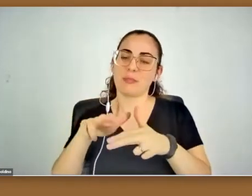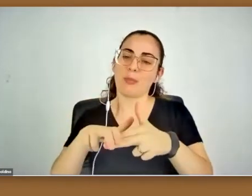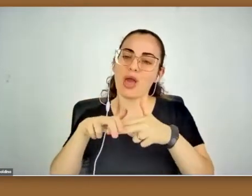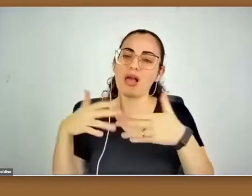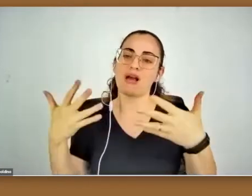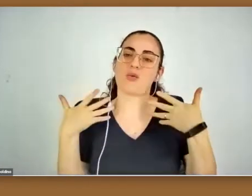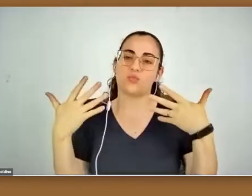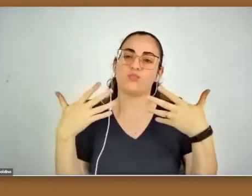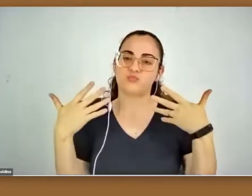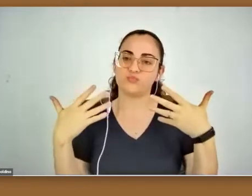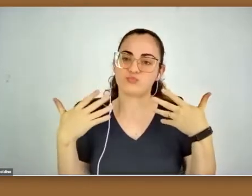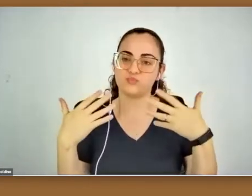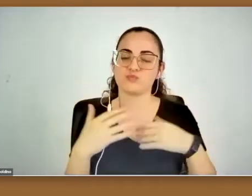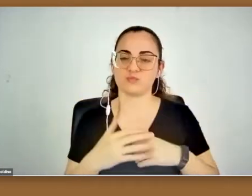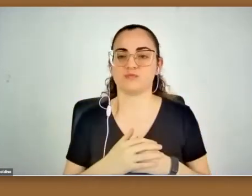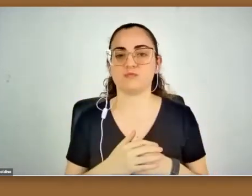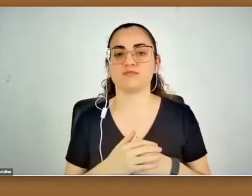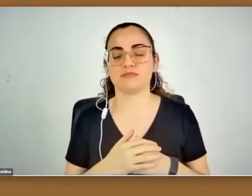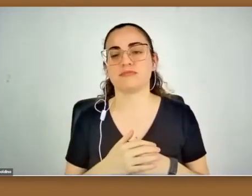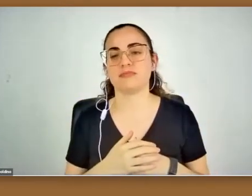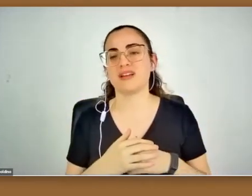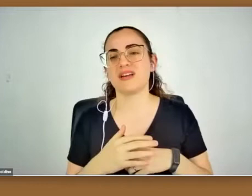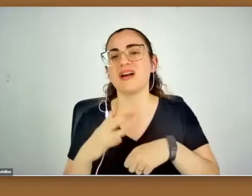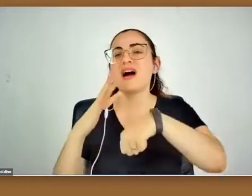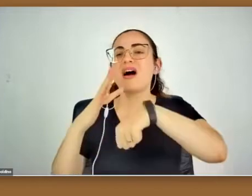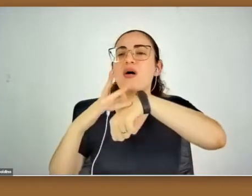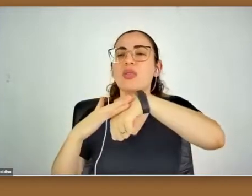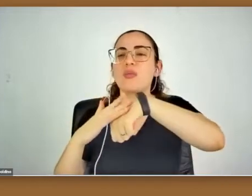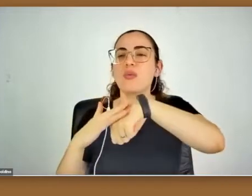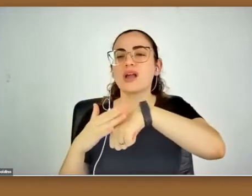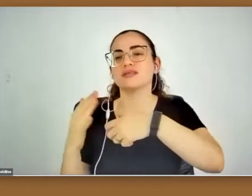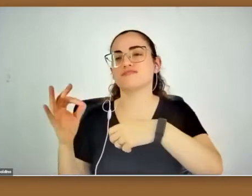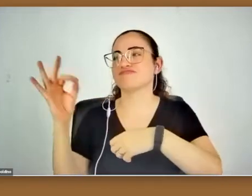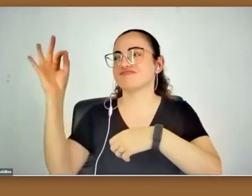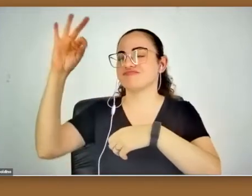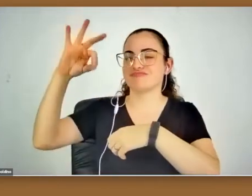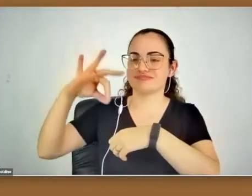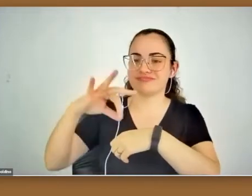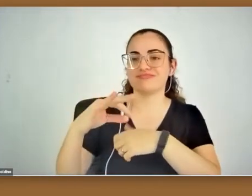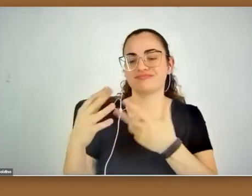alguns lugares muitos casos de doenças transmitidas, né, por esse vetor.